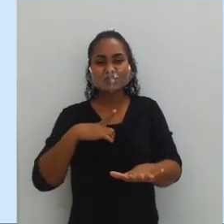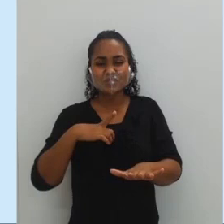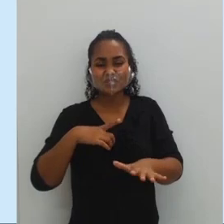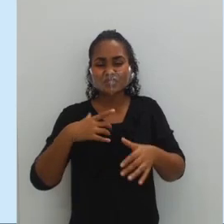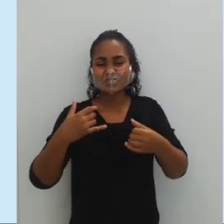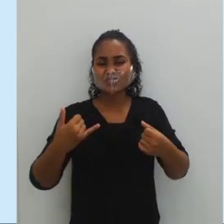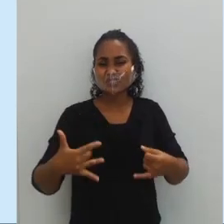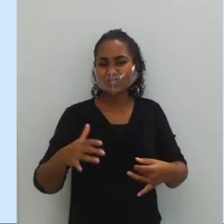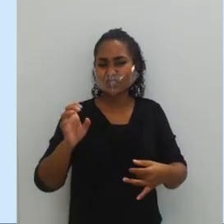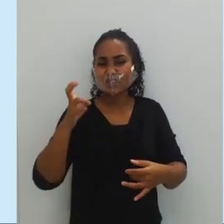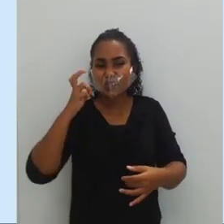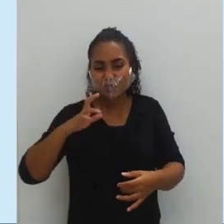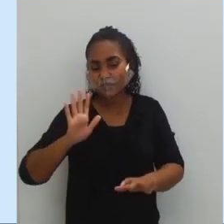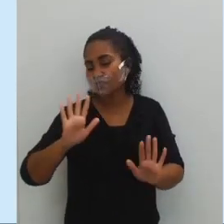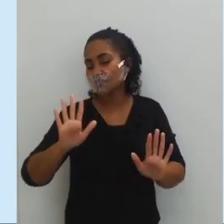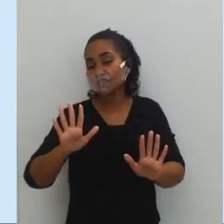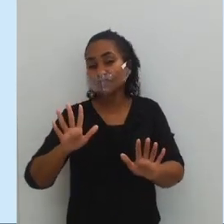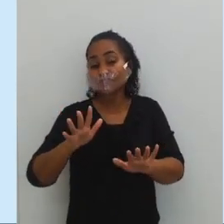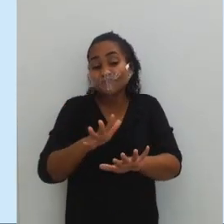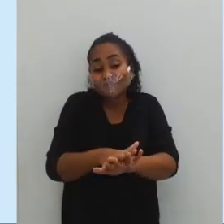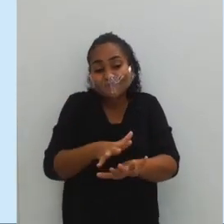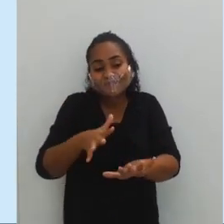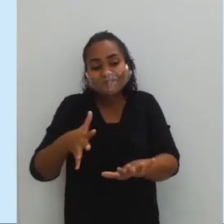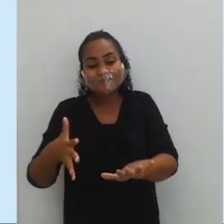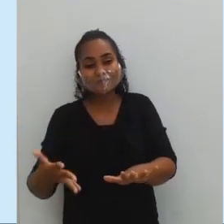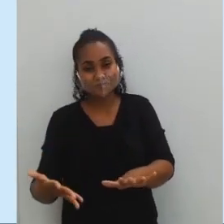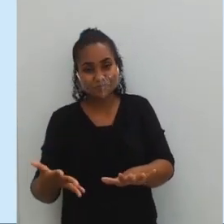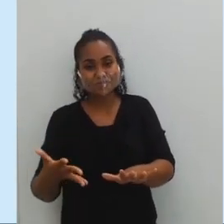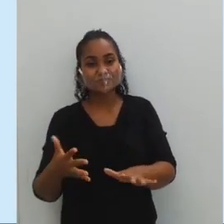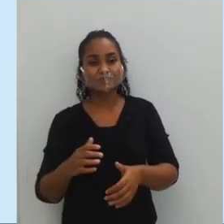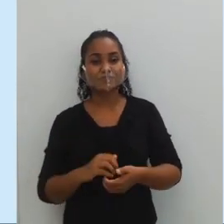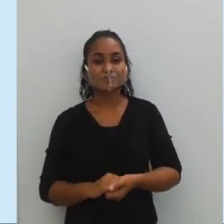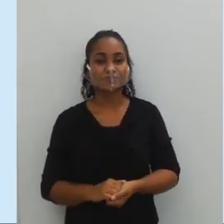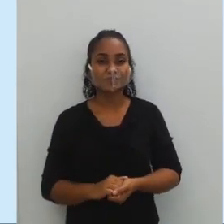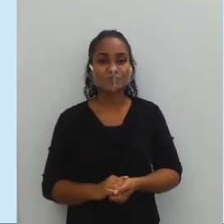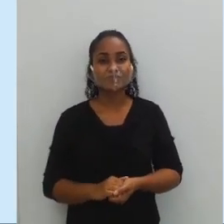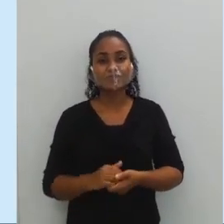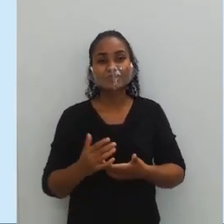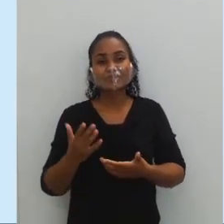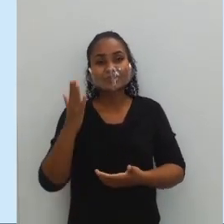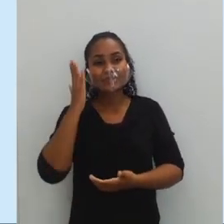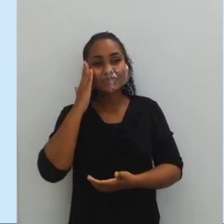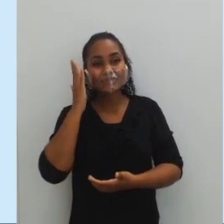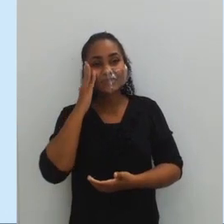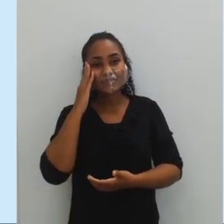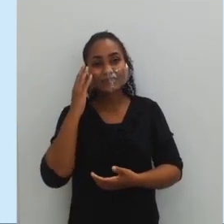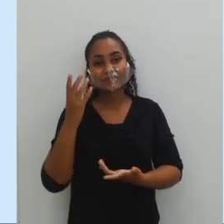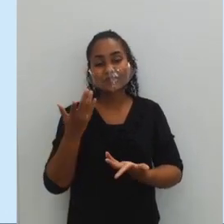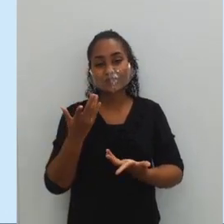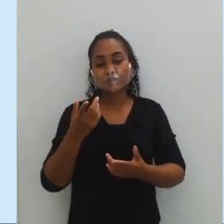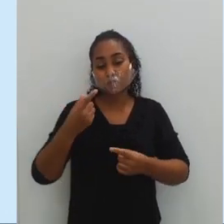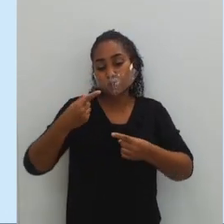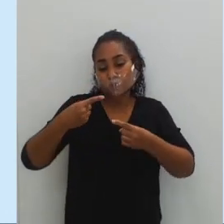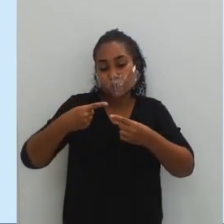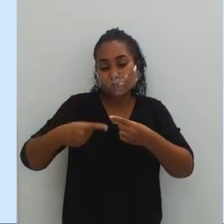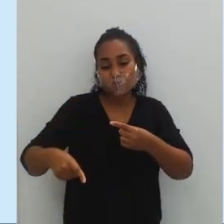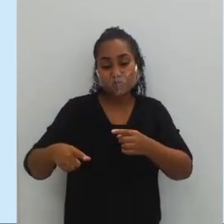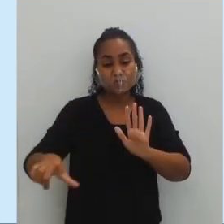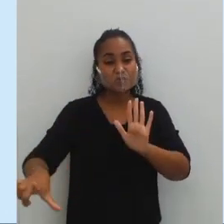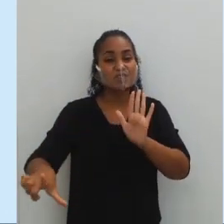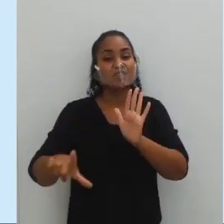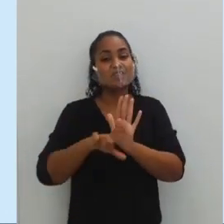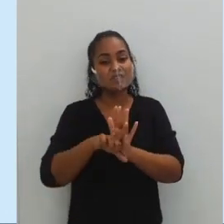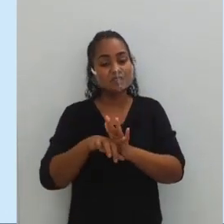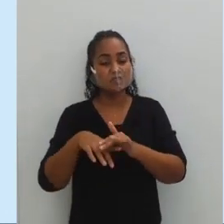marginal. Aí acha que é só o bandido. Não, marginal é estar à margem, né? Ao ponto de ser até mesmo proibida